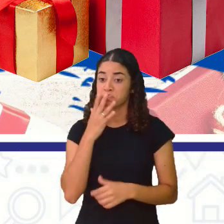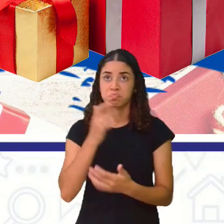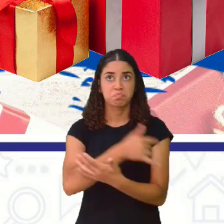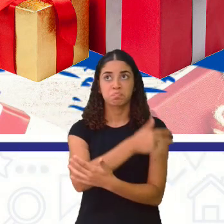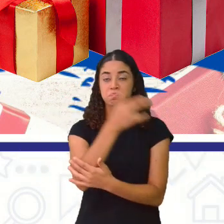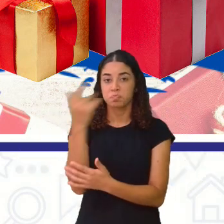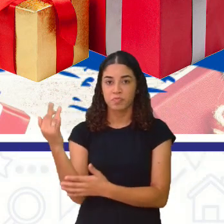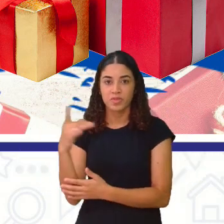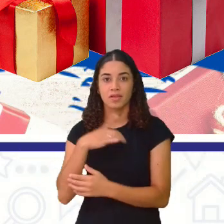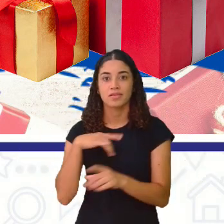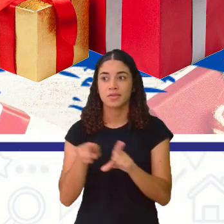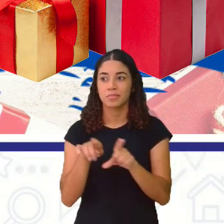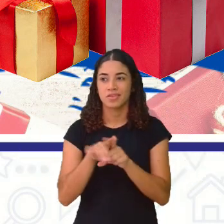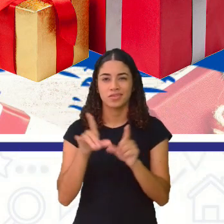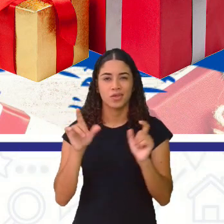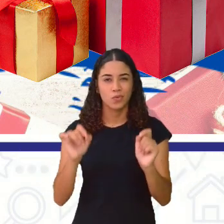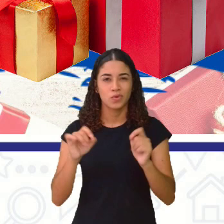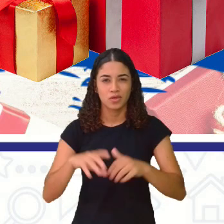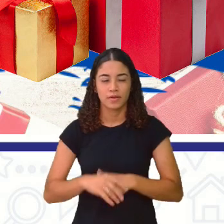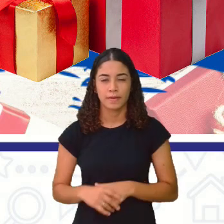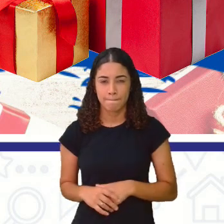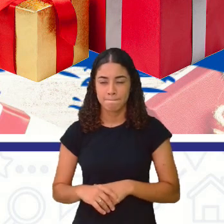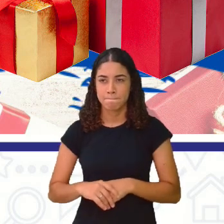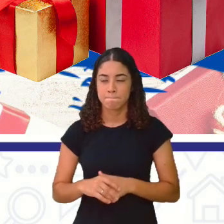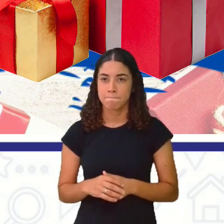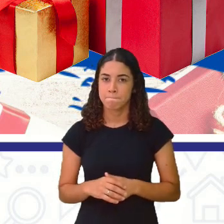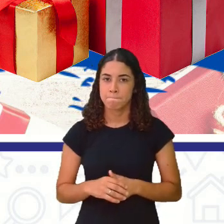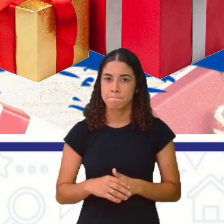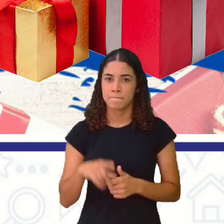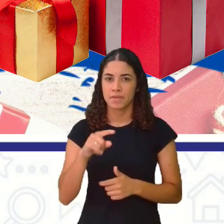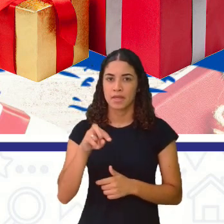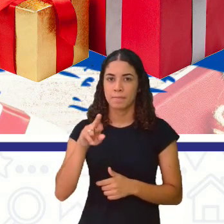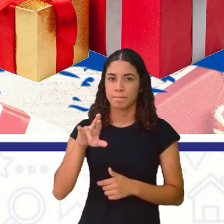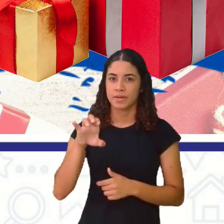presépios, né? Presépio ali é aquela